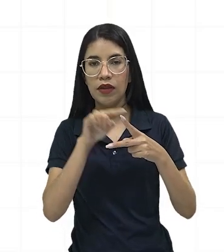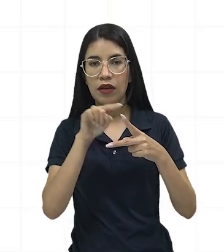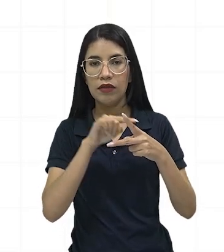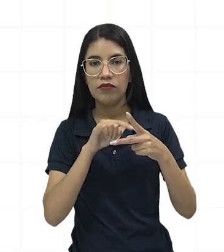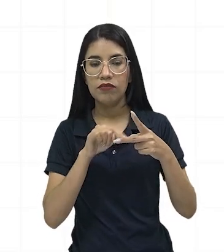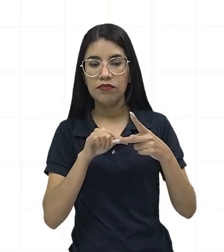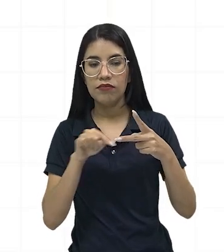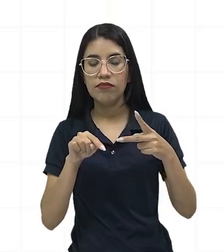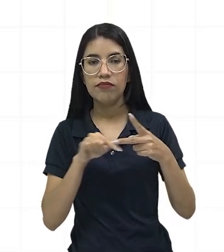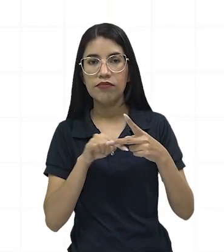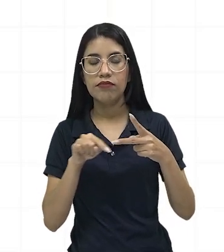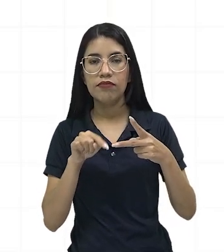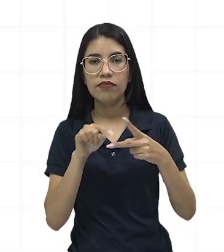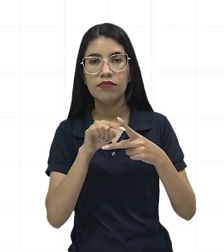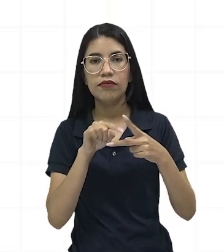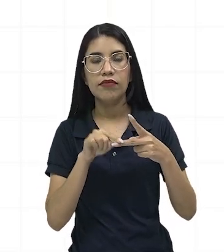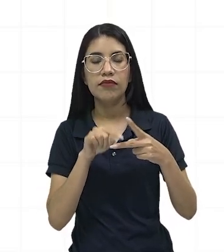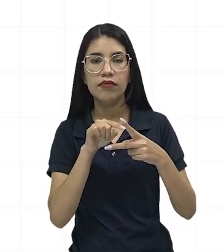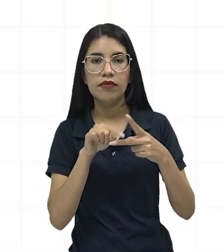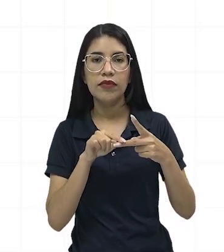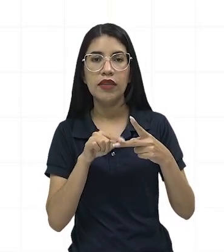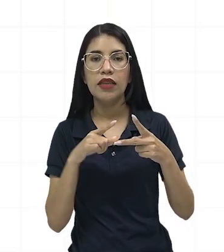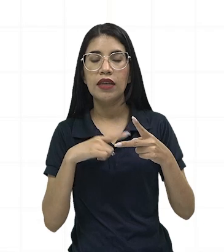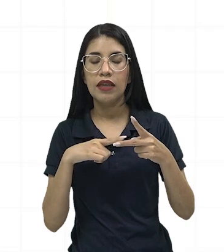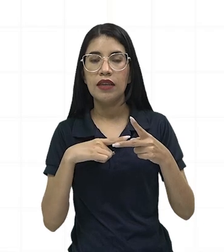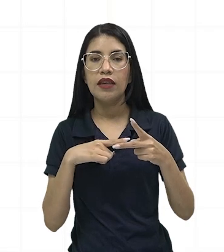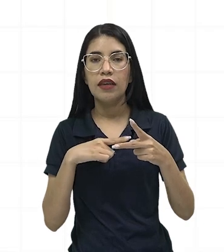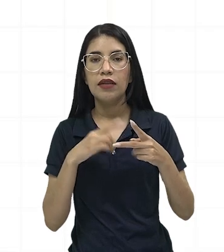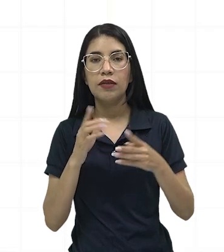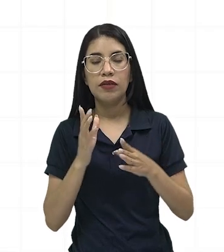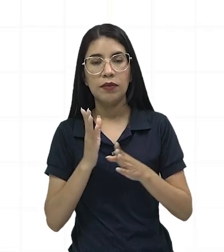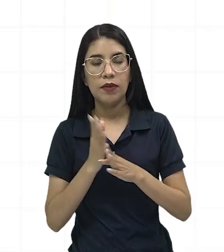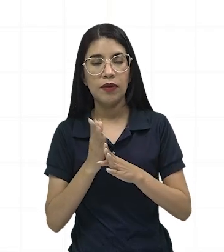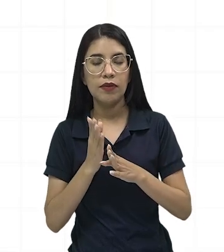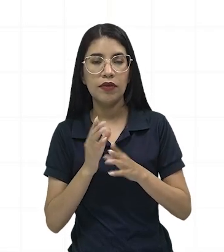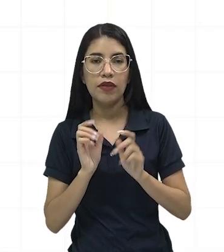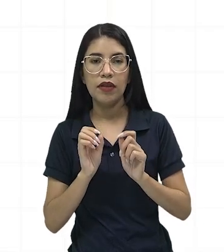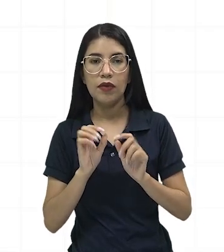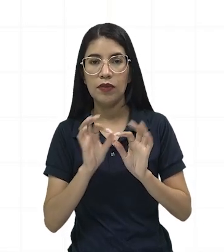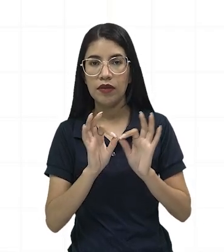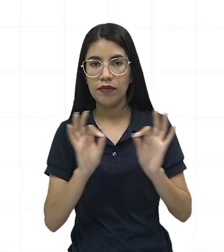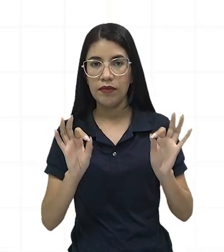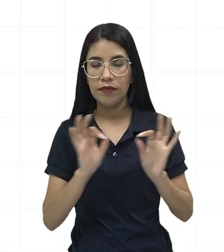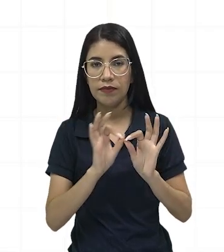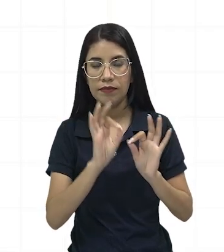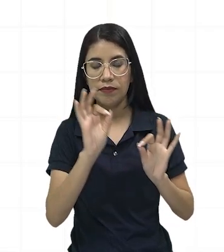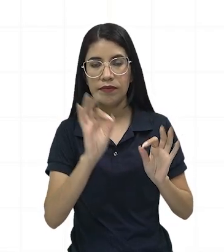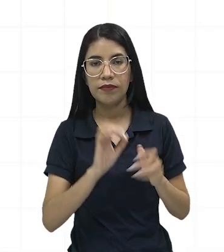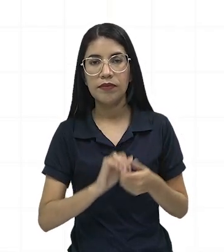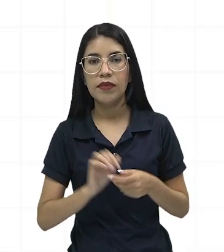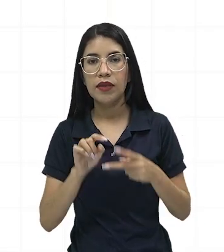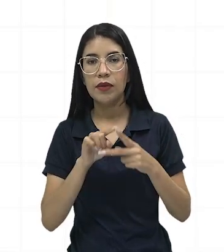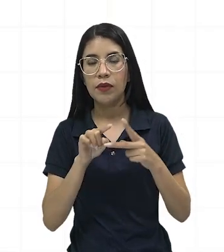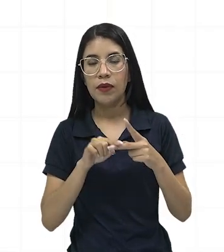2 lados, já que nós temos as medidas. Por isso que esse caso aqui, lado, ângulo,